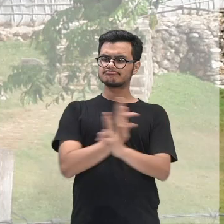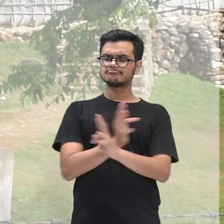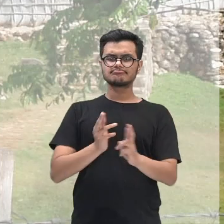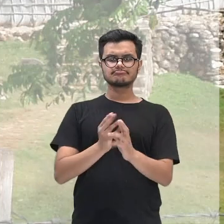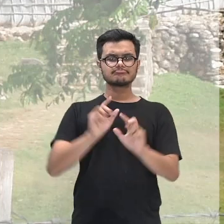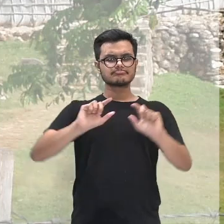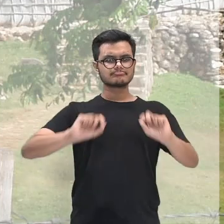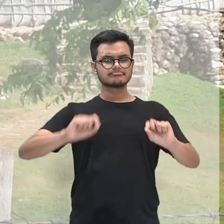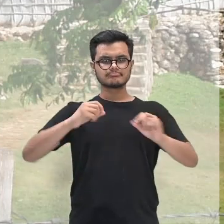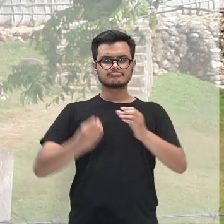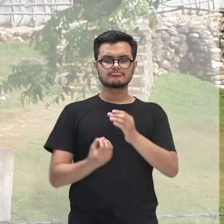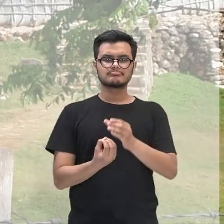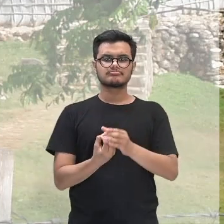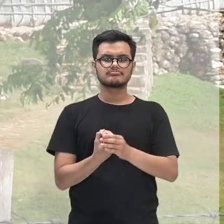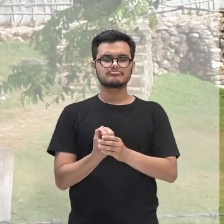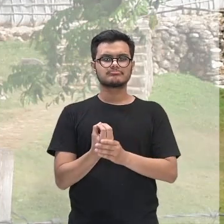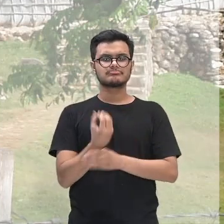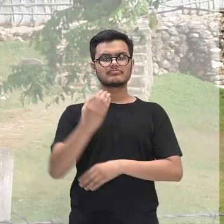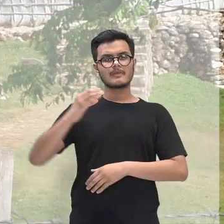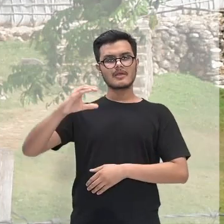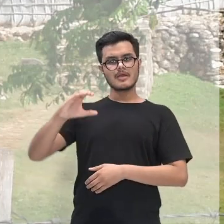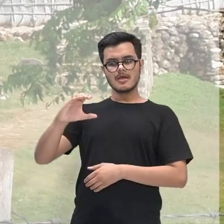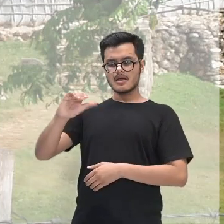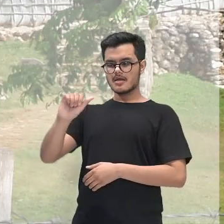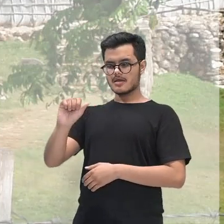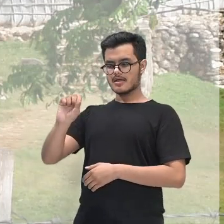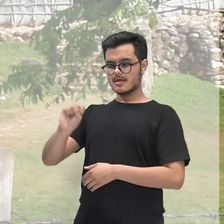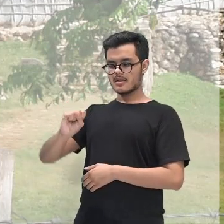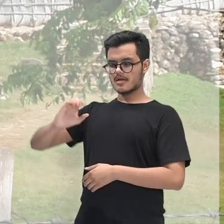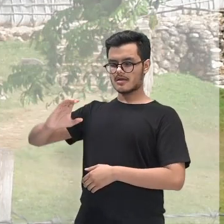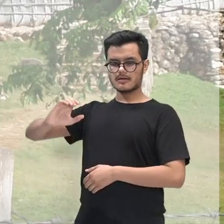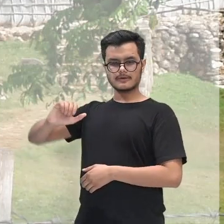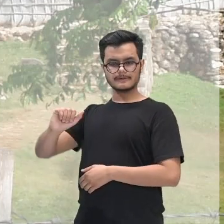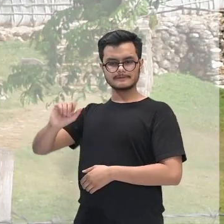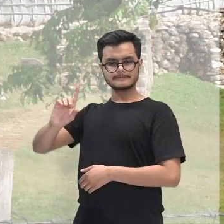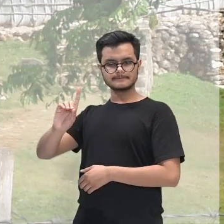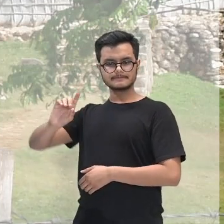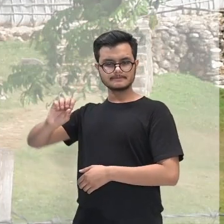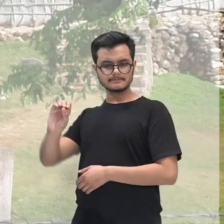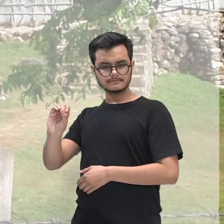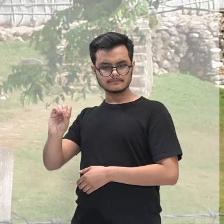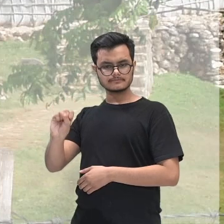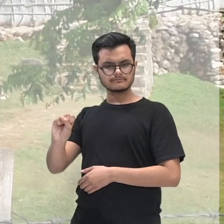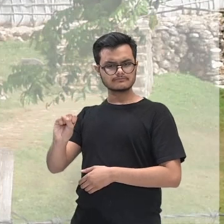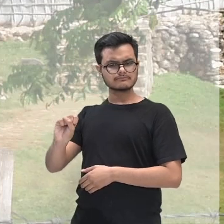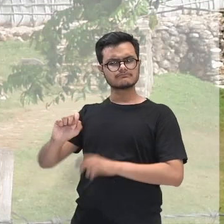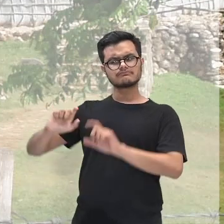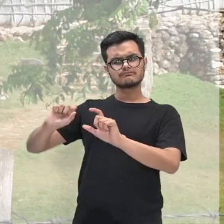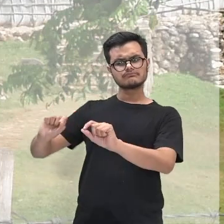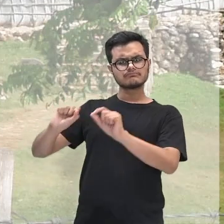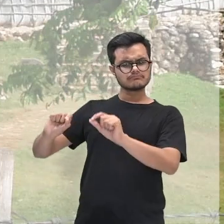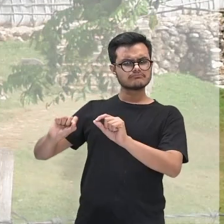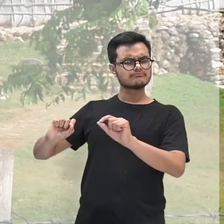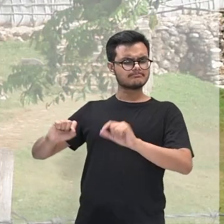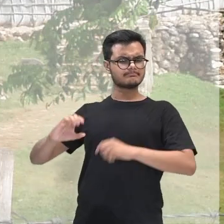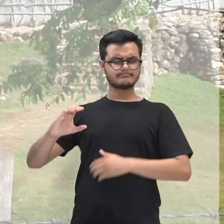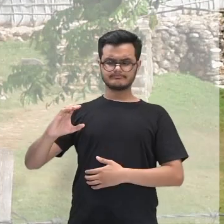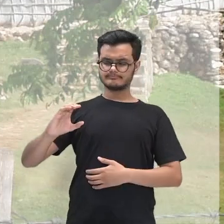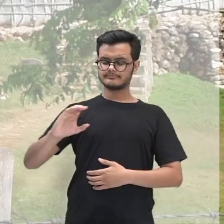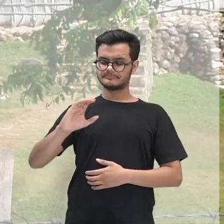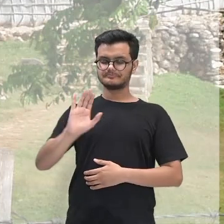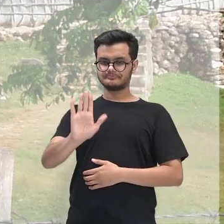origem aí aos grandes cacicados da Amazônia, que a gente vai chamar aí de cacicados complexos, tá? Os